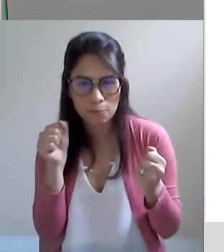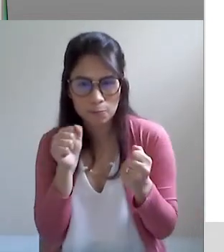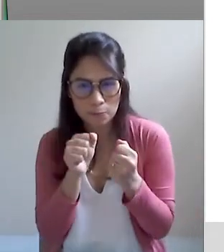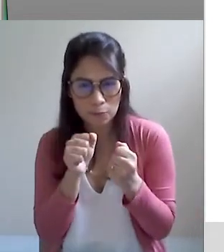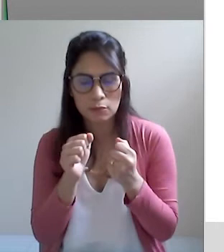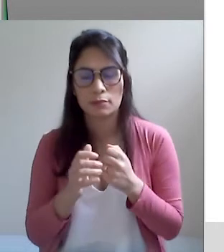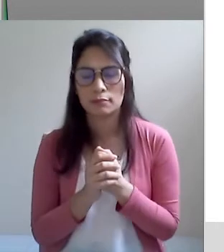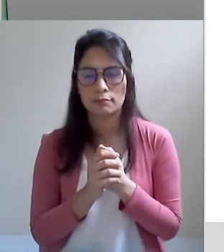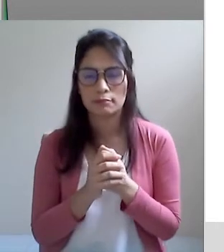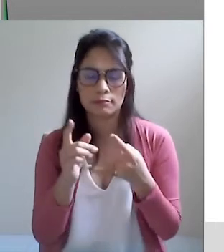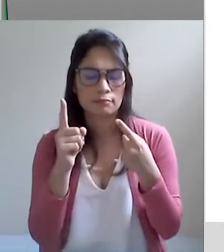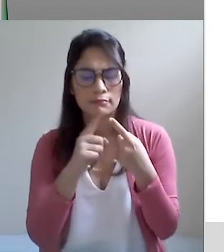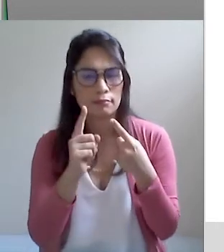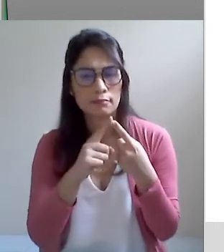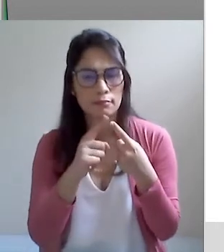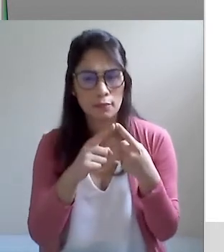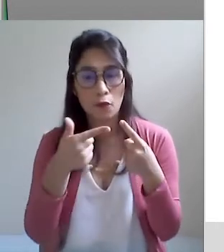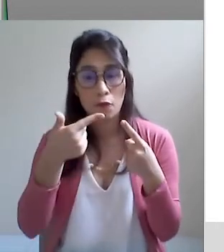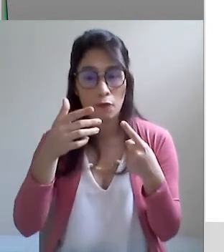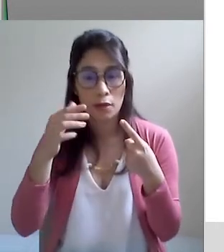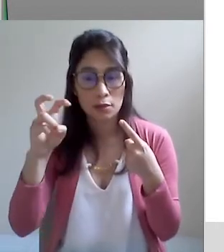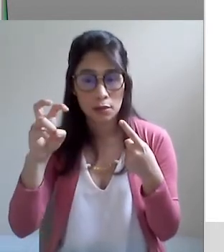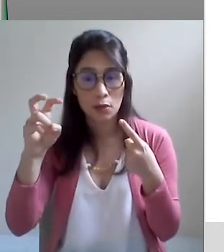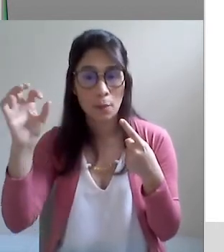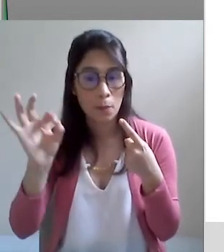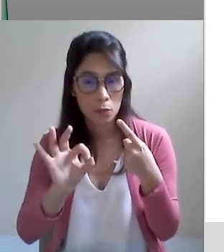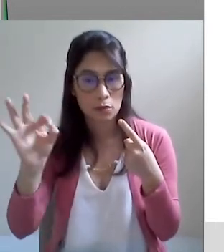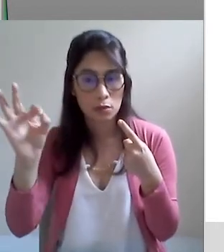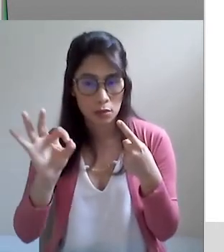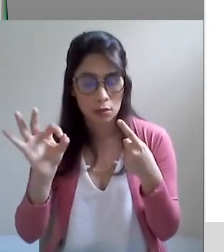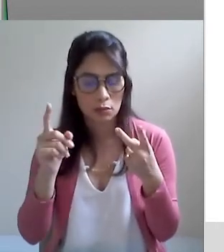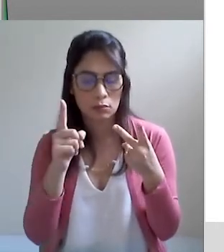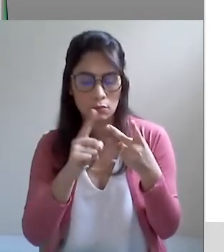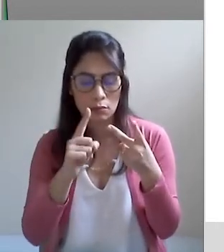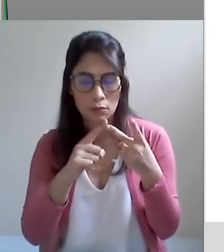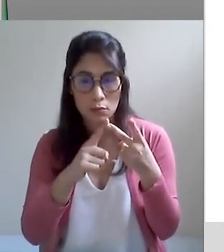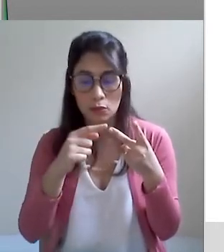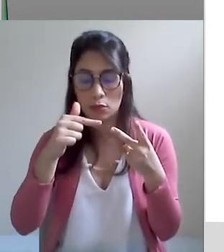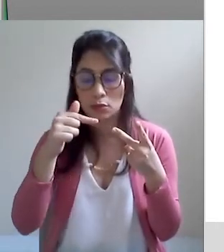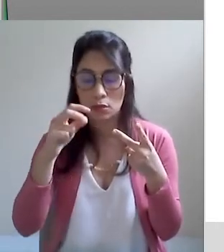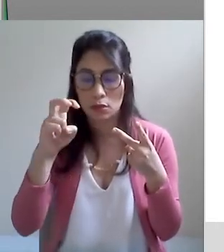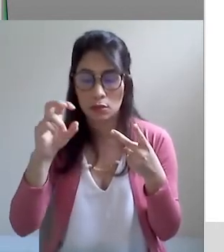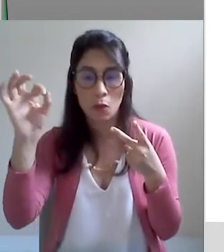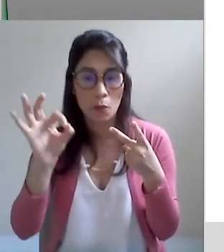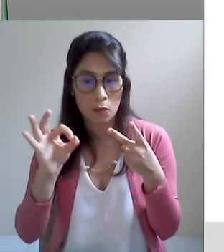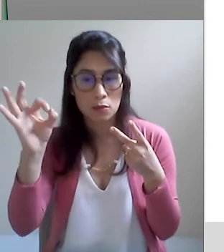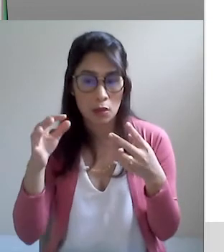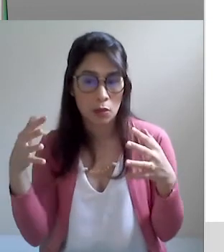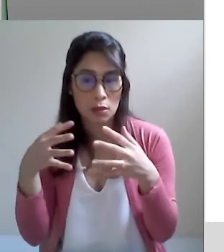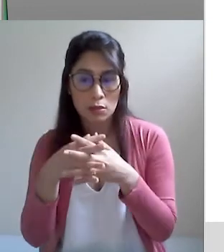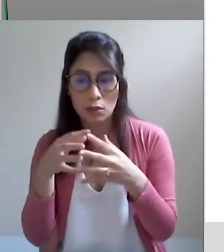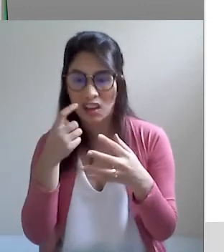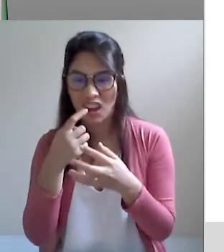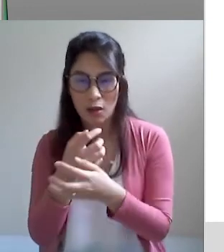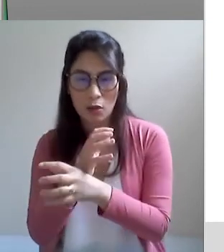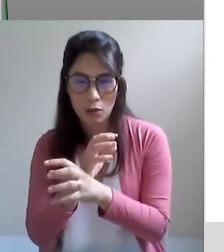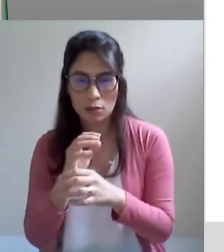compreensão. O componente orgânico responde por 25% e o